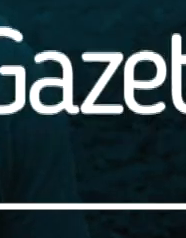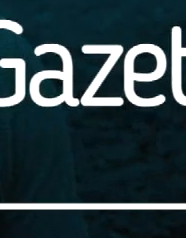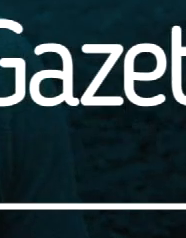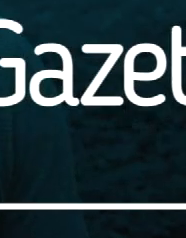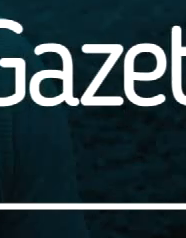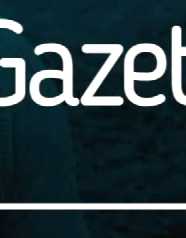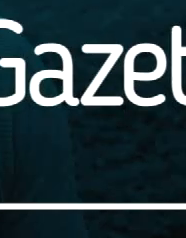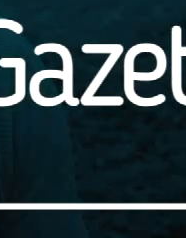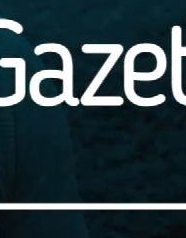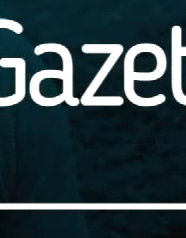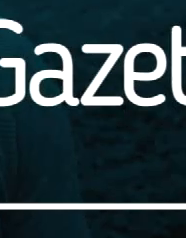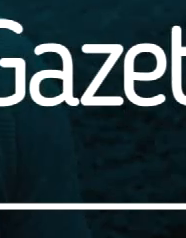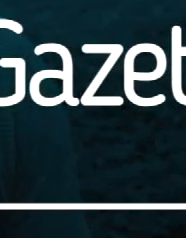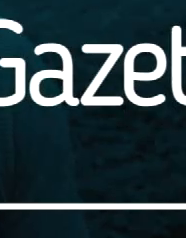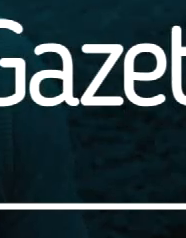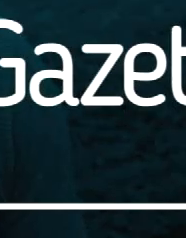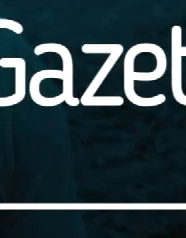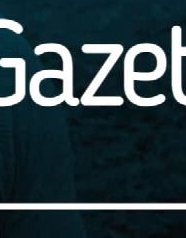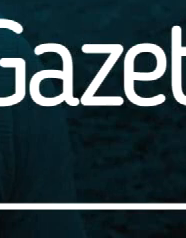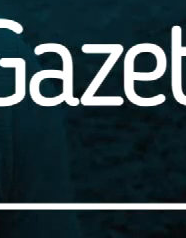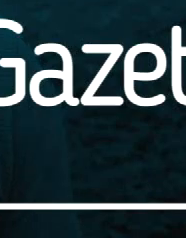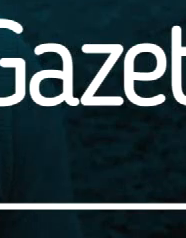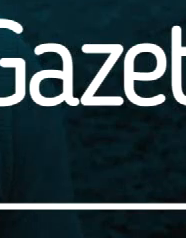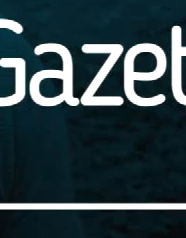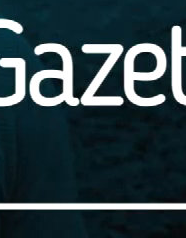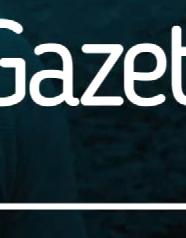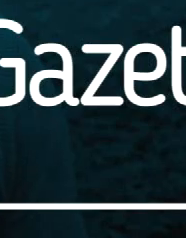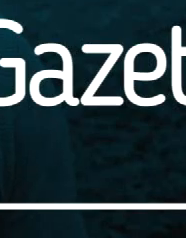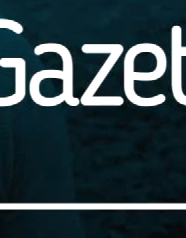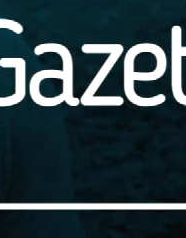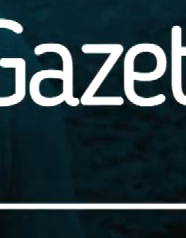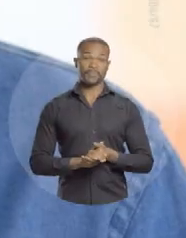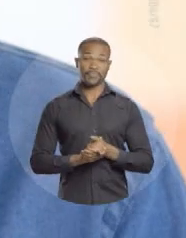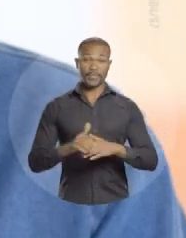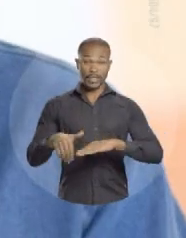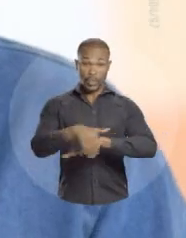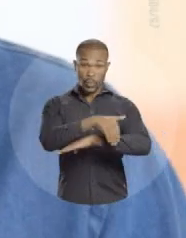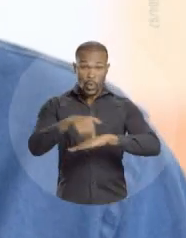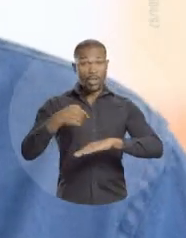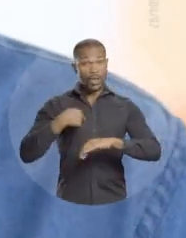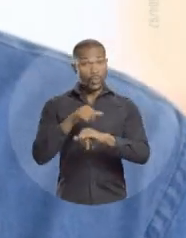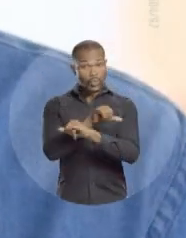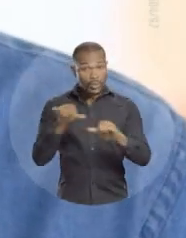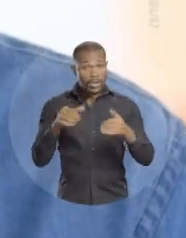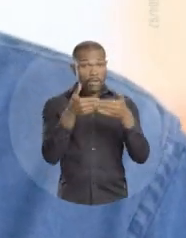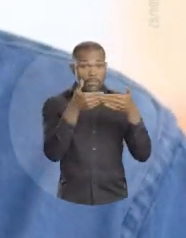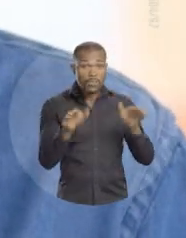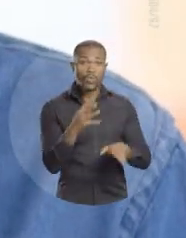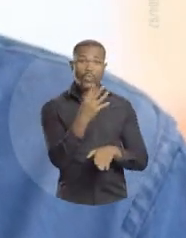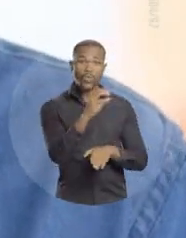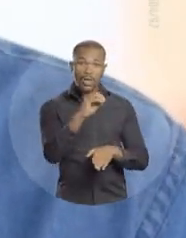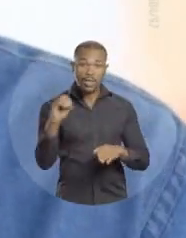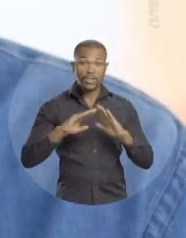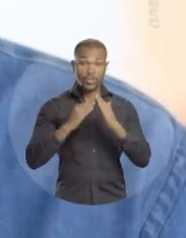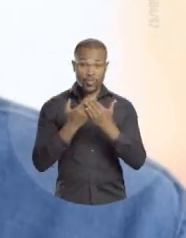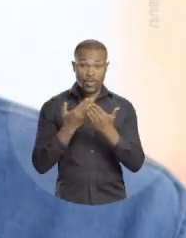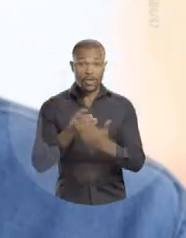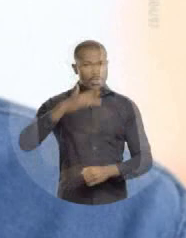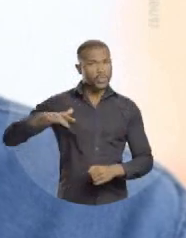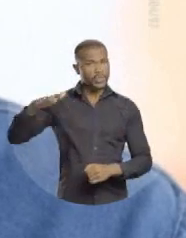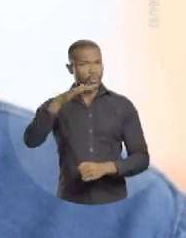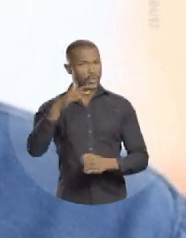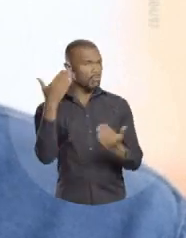Eu assisto o Jornal da Gazeta, segunda a sexta, às 7 da noite. Nas ruas, quando eu digo que abrimos 400